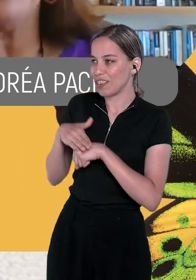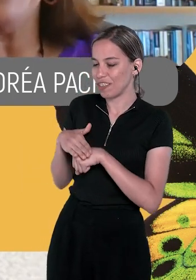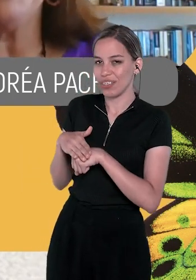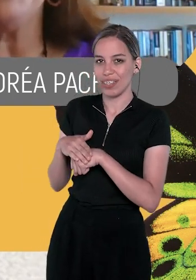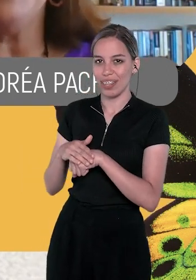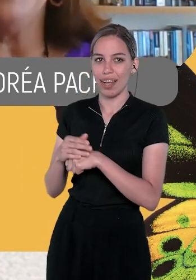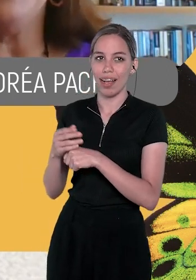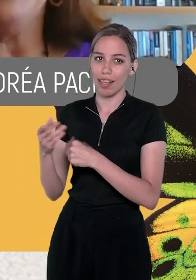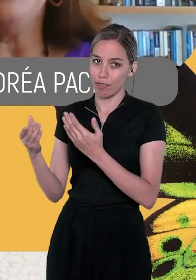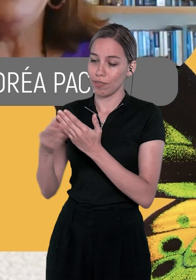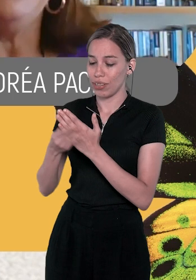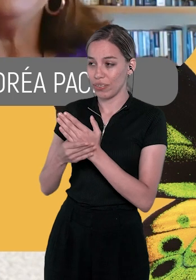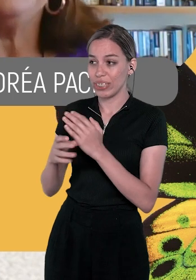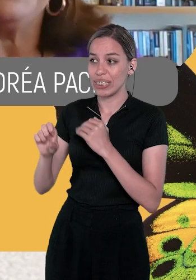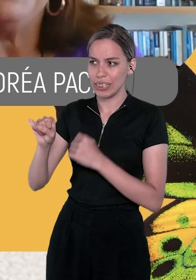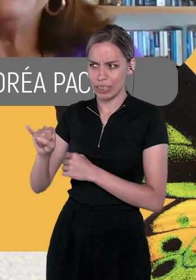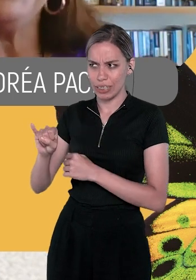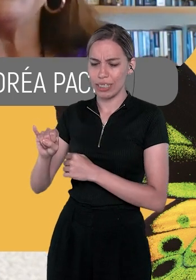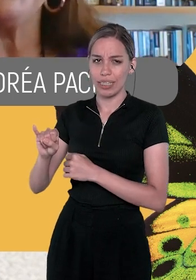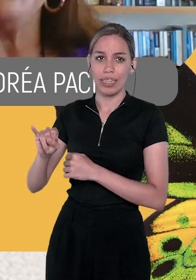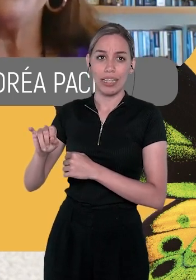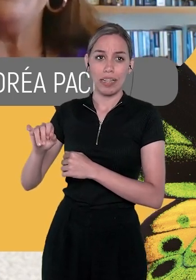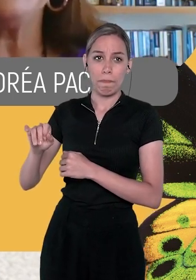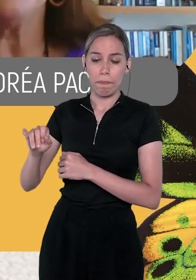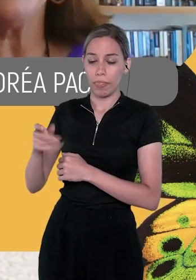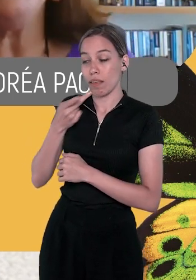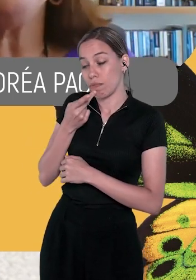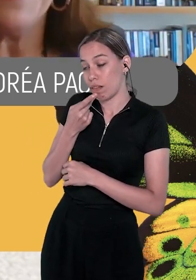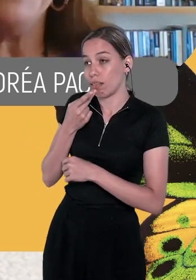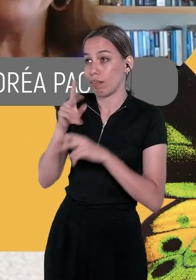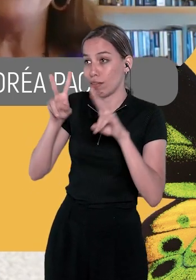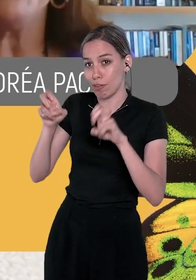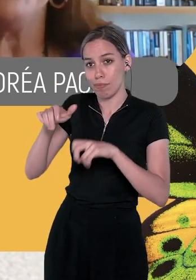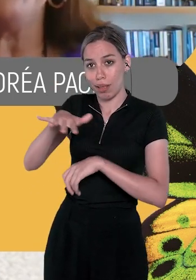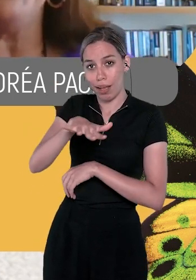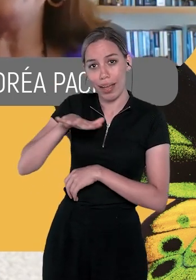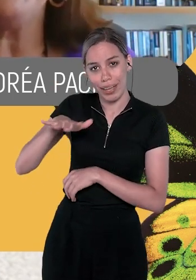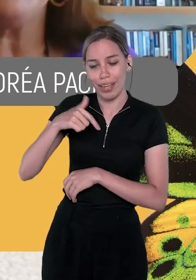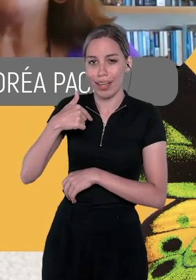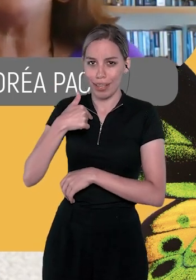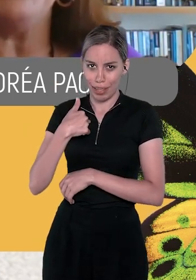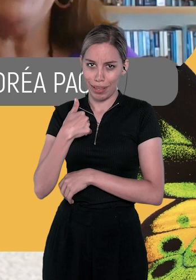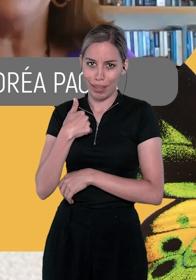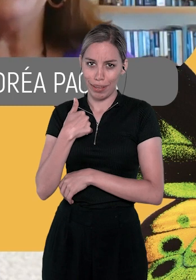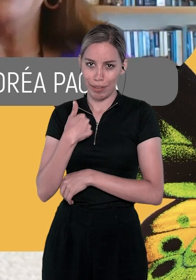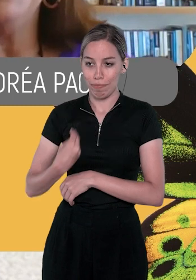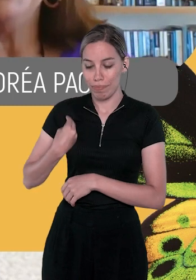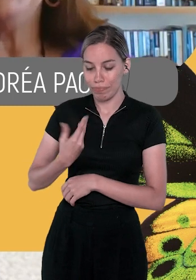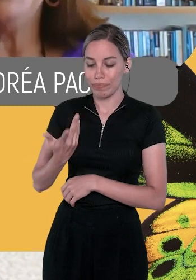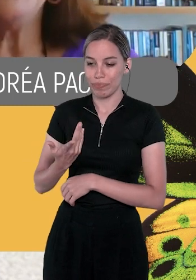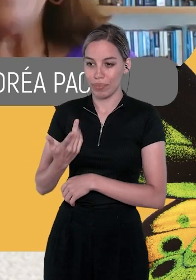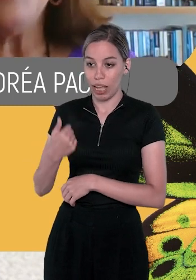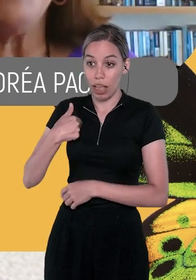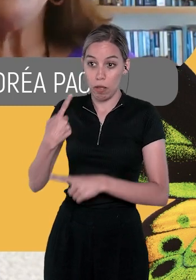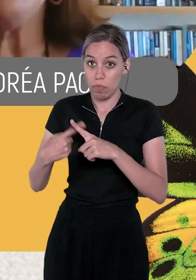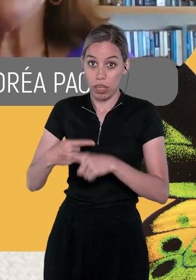do Sérgio e falar de questões que são da minha praia, né? Porque eu fui juíza de família